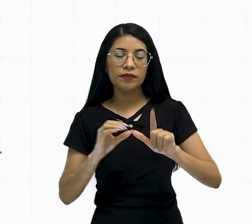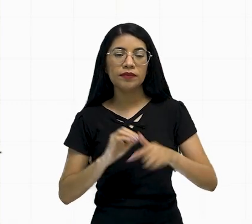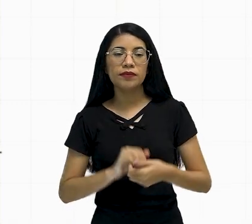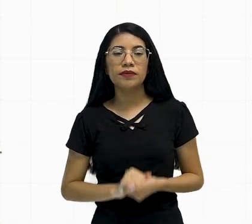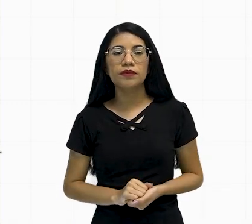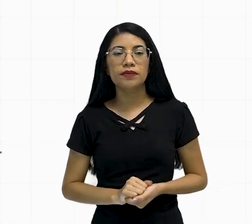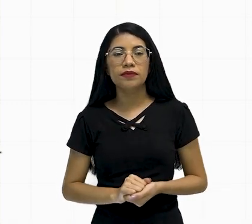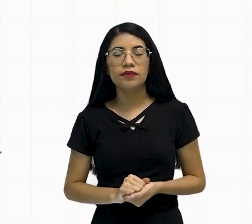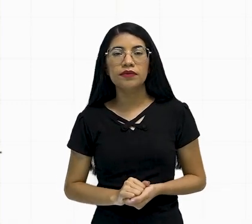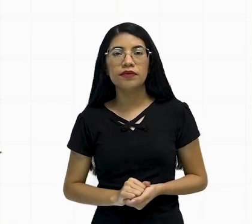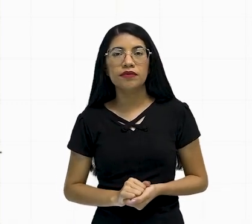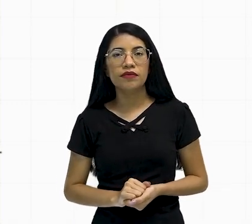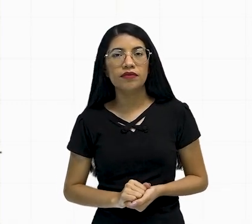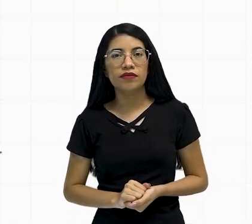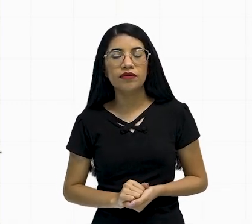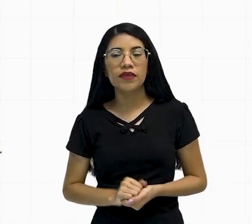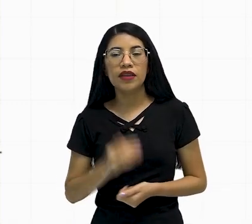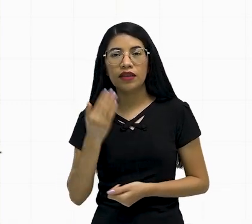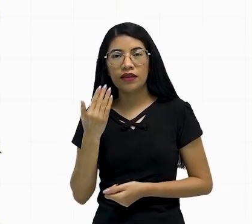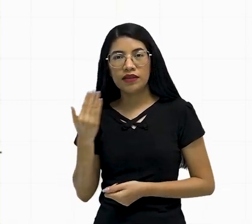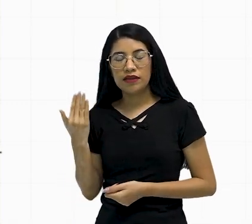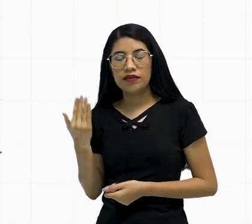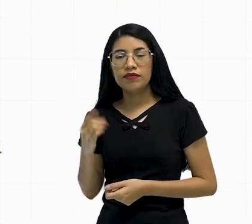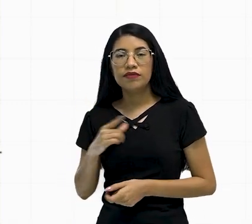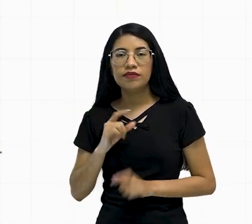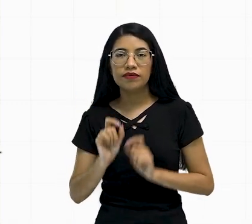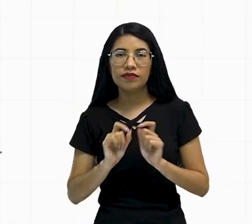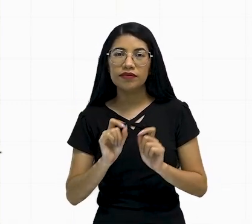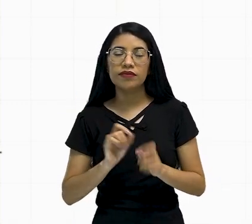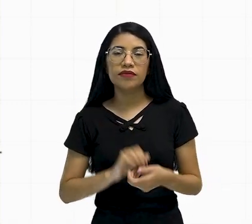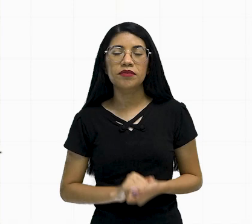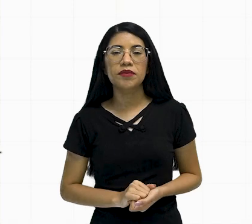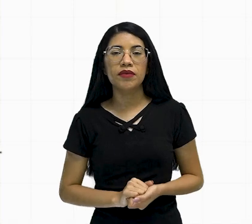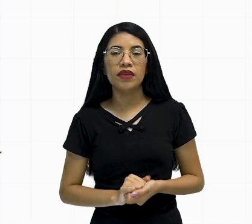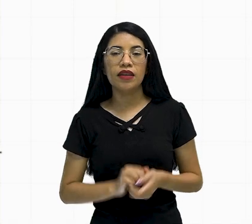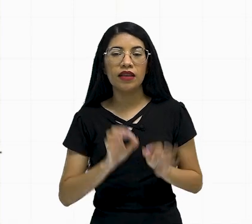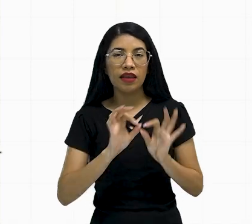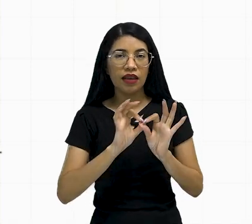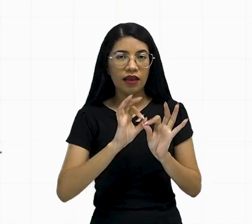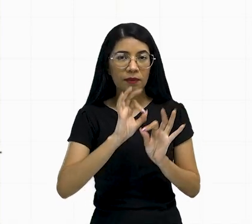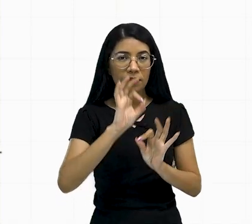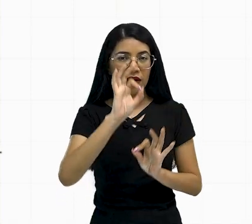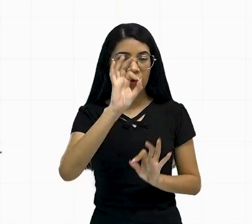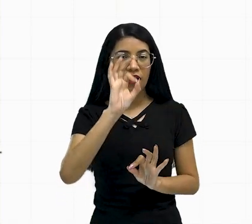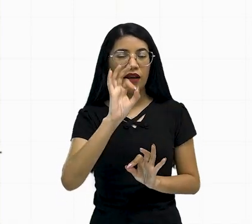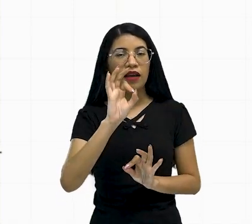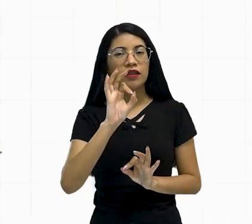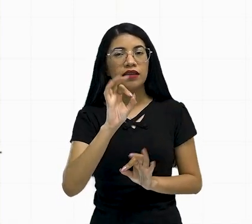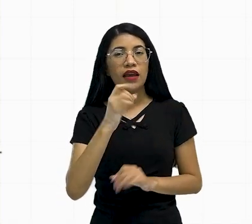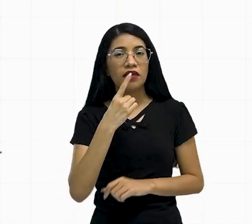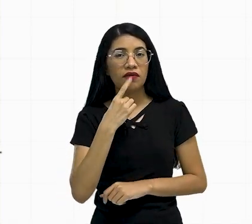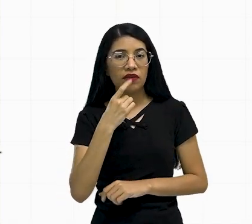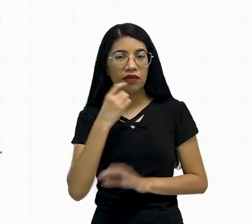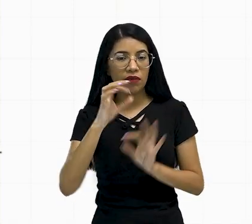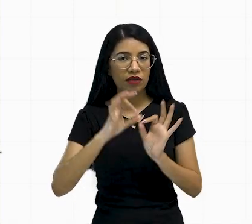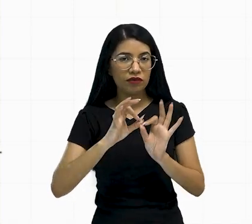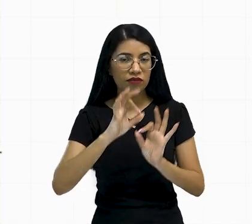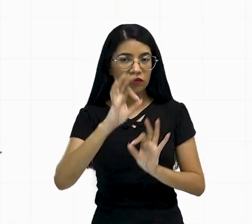triângulo ABC, repare que eu tenho aqui esse segmento de reta que está aqui em vermelho, tá?